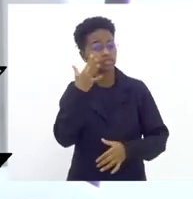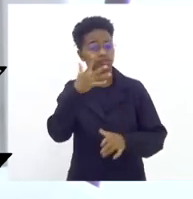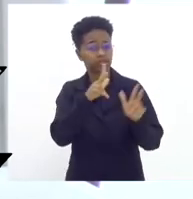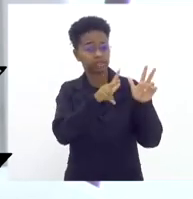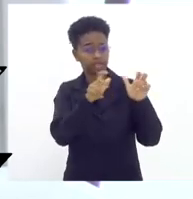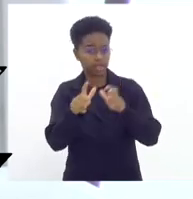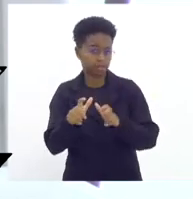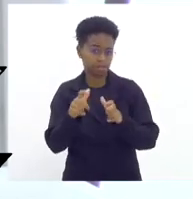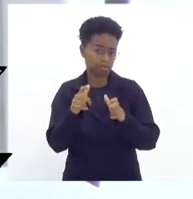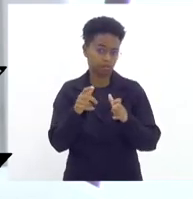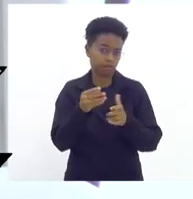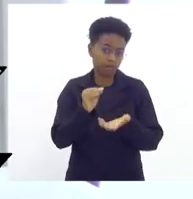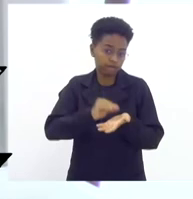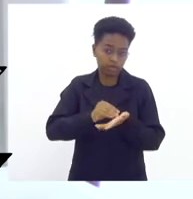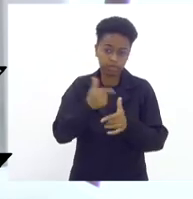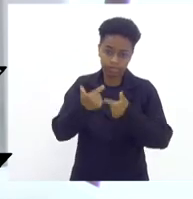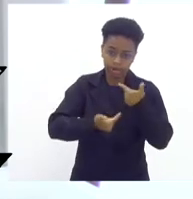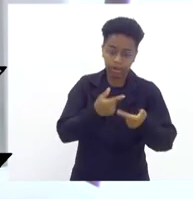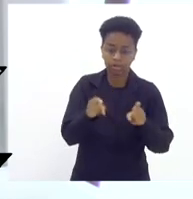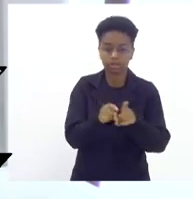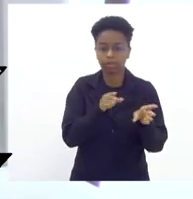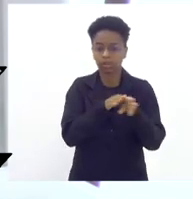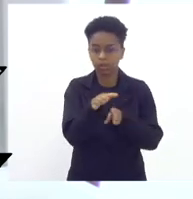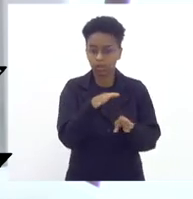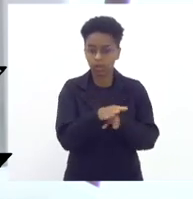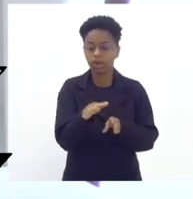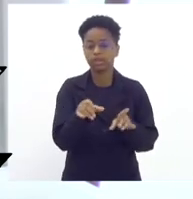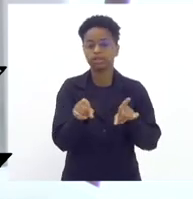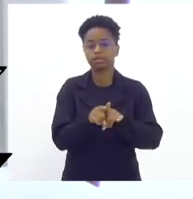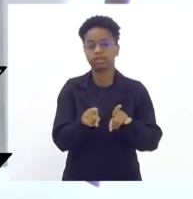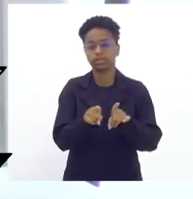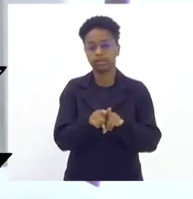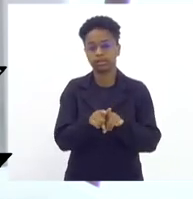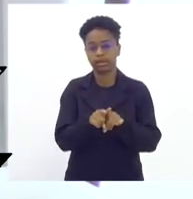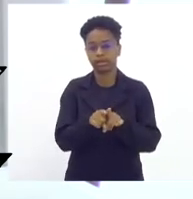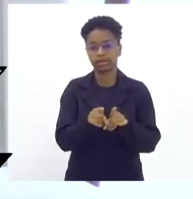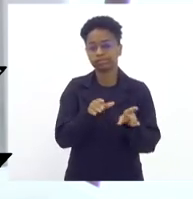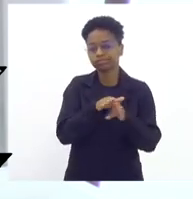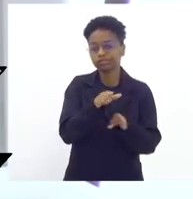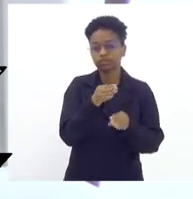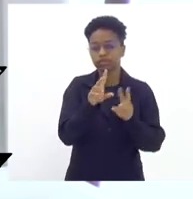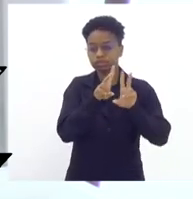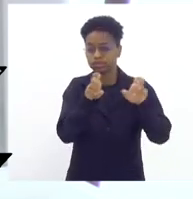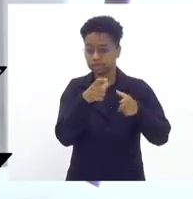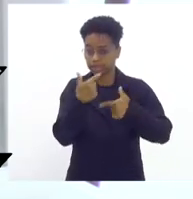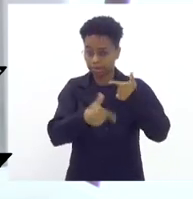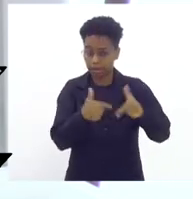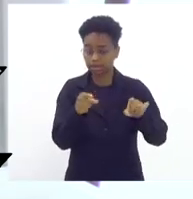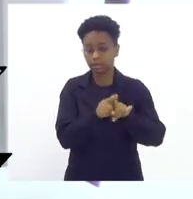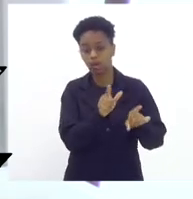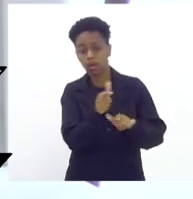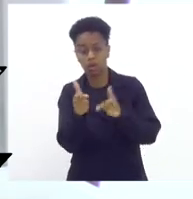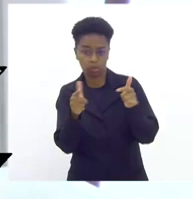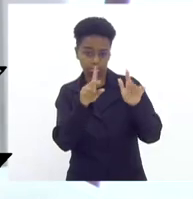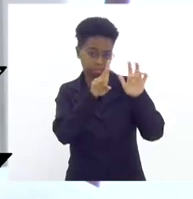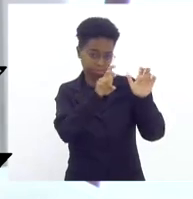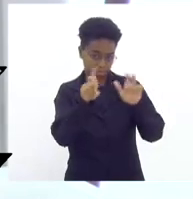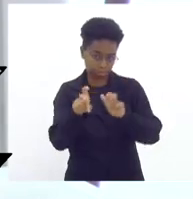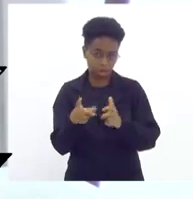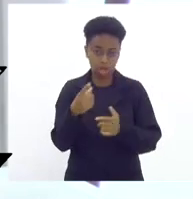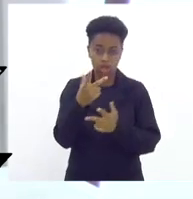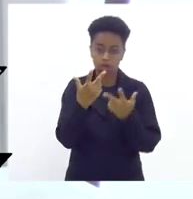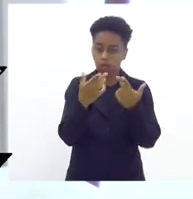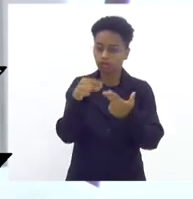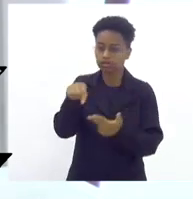relacionadas a empregabilidade orientações também sobre o trabalho e outras orientações como foi bem dito